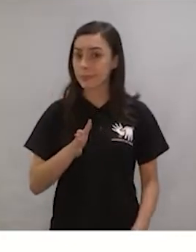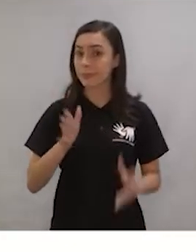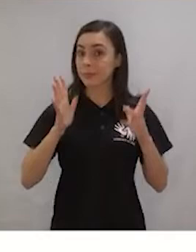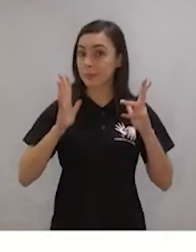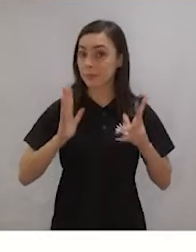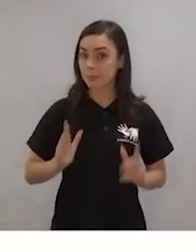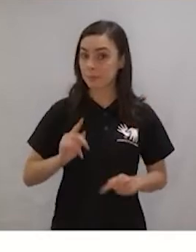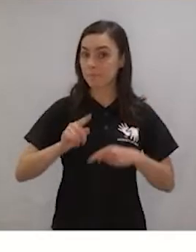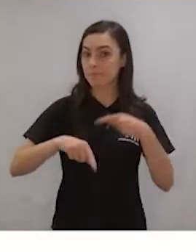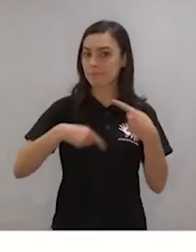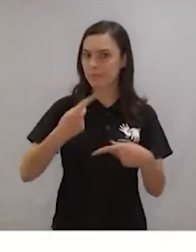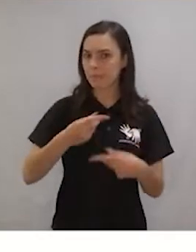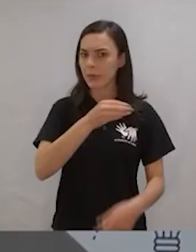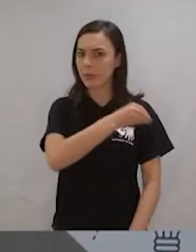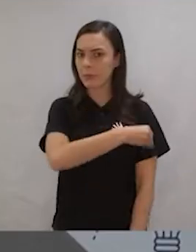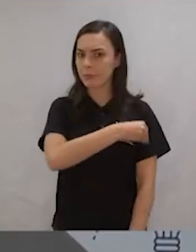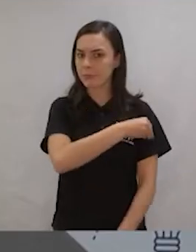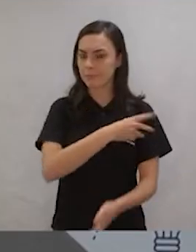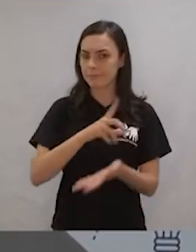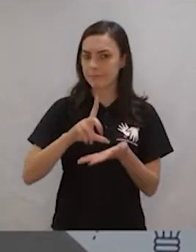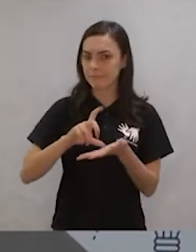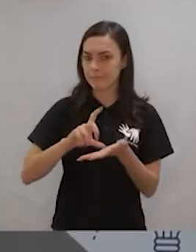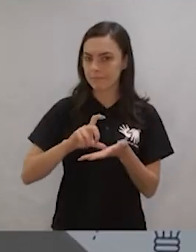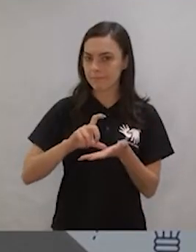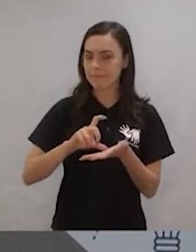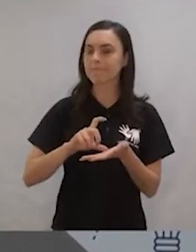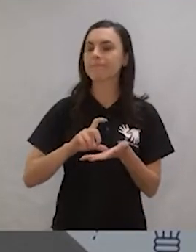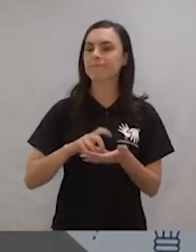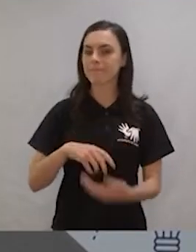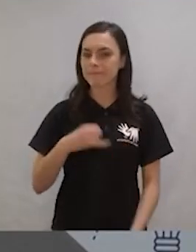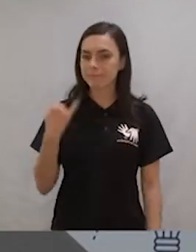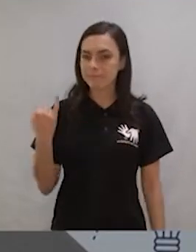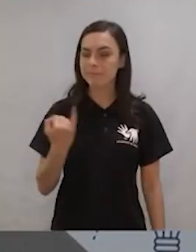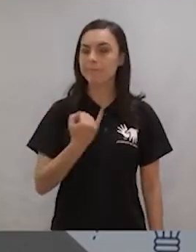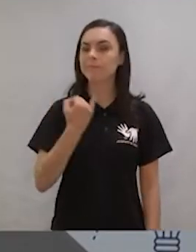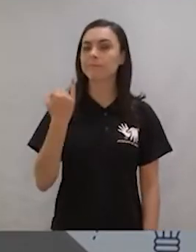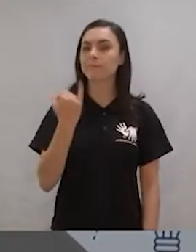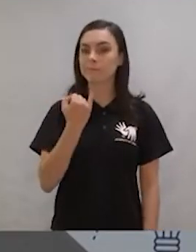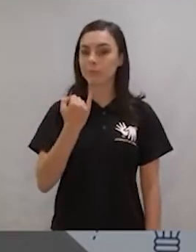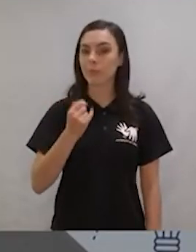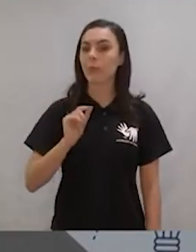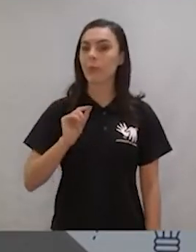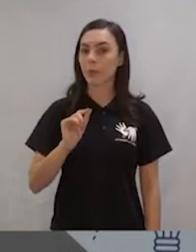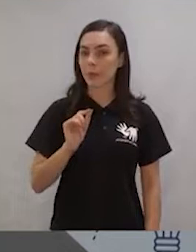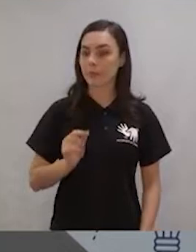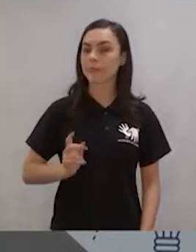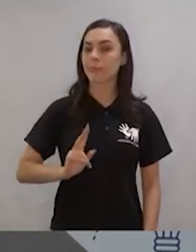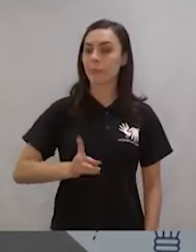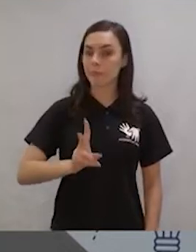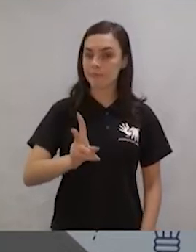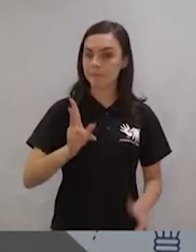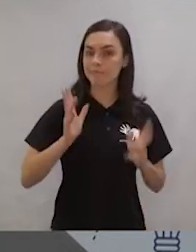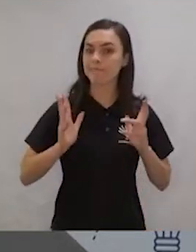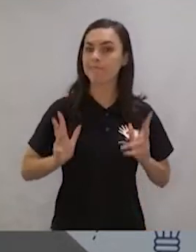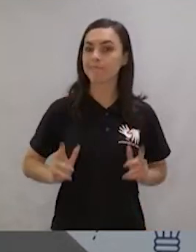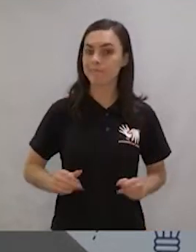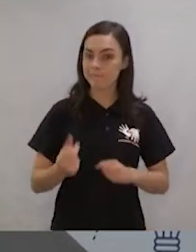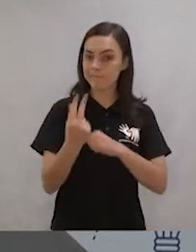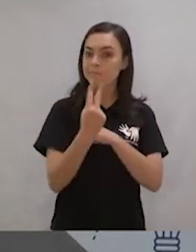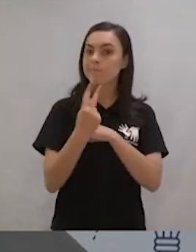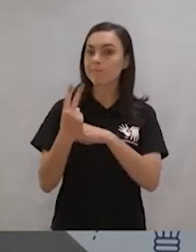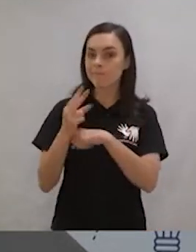a higienização, já passaram álcool em gel? Vamos continuar nos fazendo a higienização e